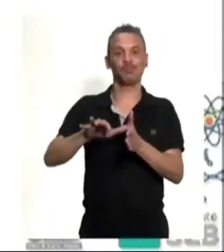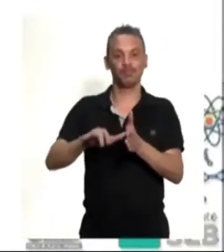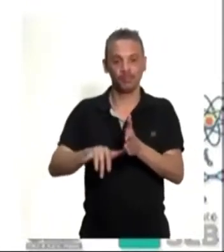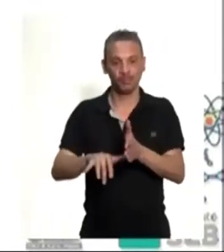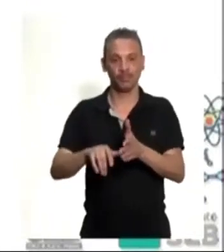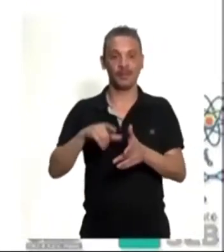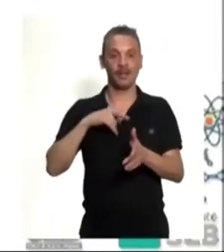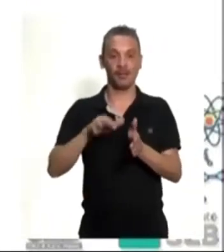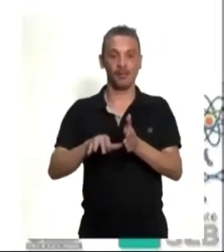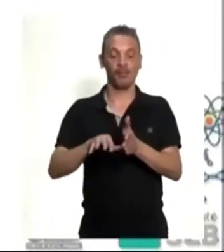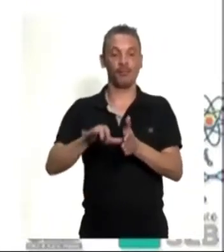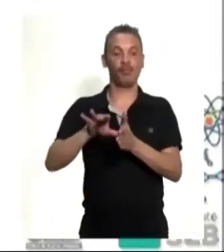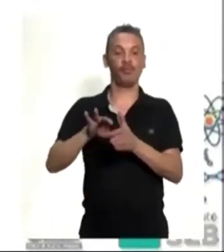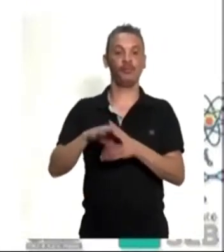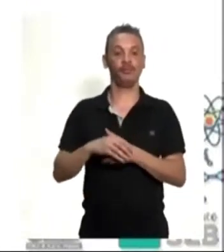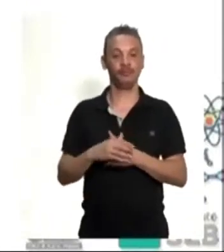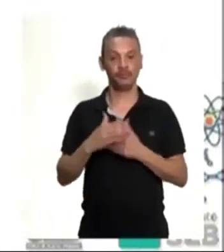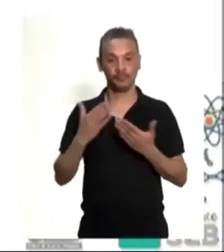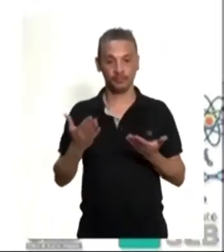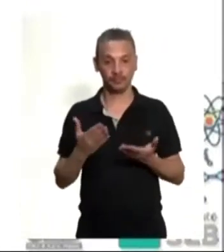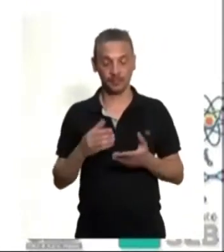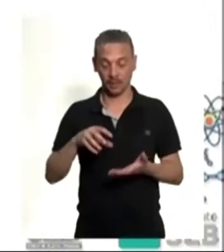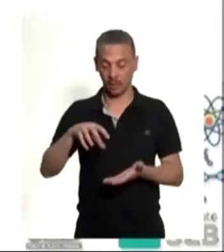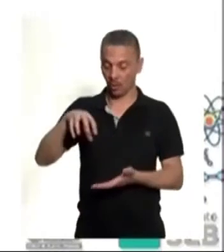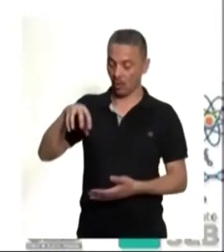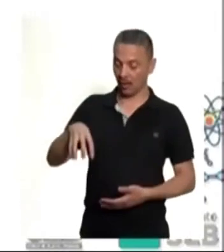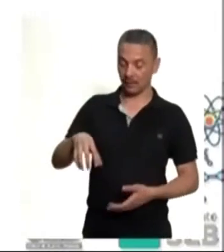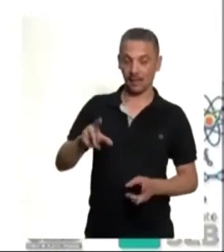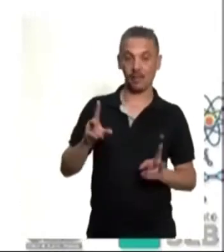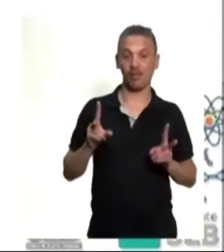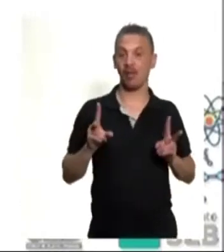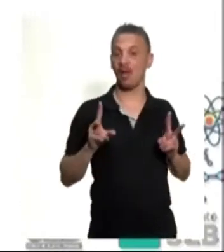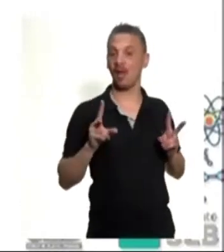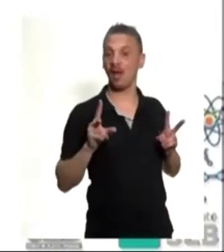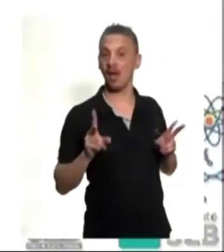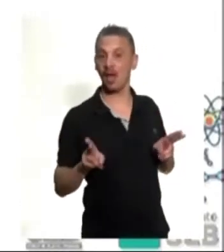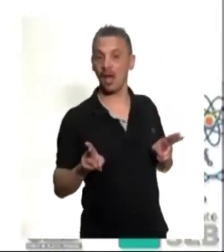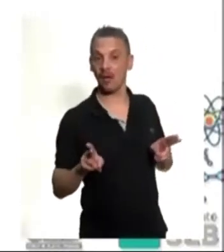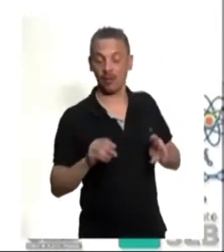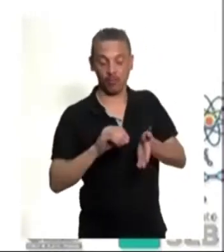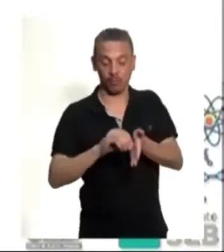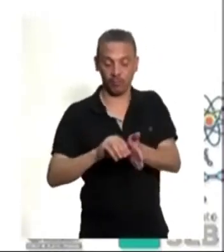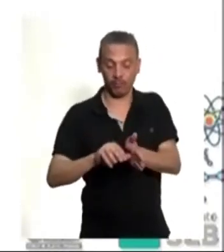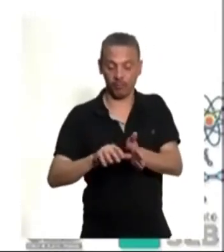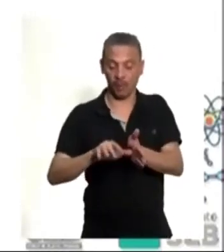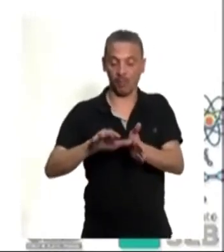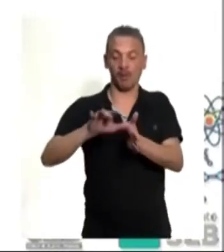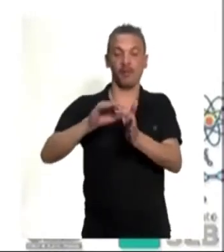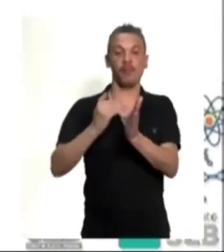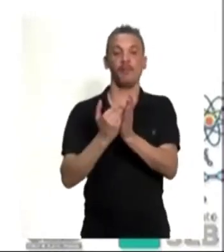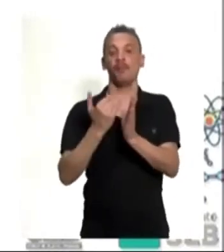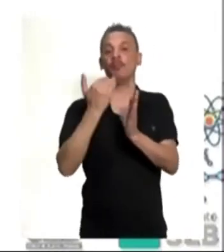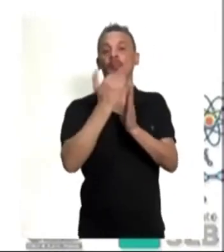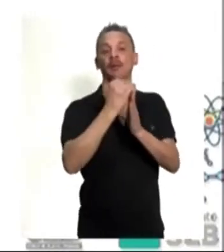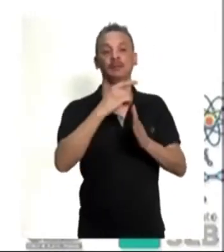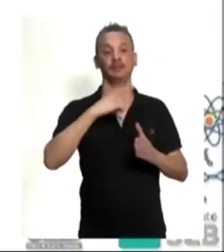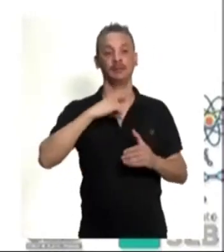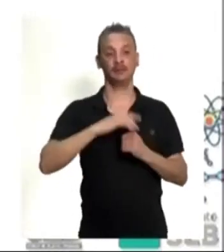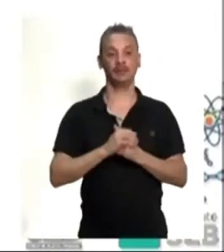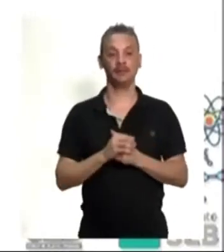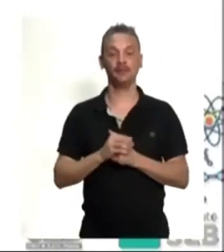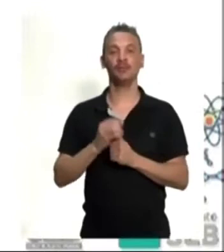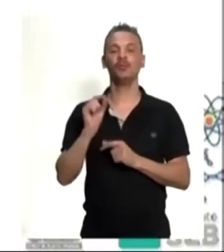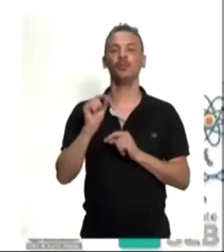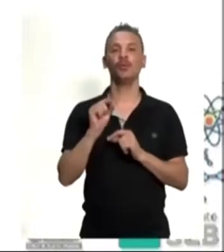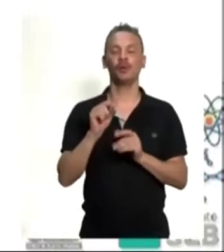da água subir. Quer dizer que o volume do castelinho vai ser exatamente o volume de água que teria subido. E ele subiu,